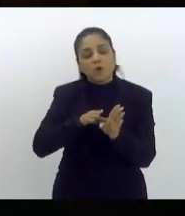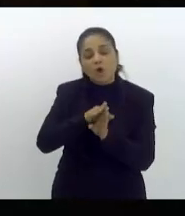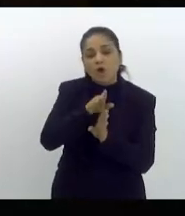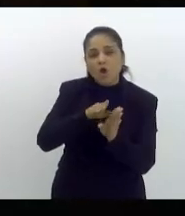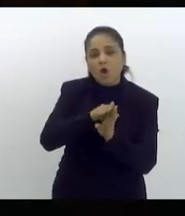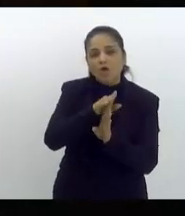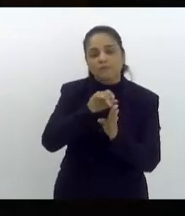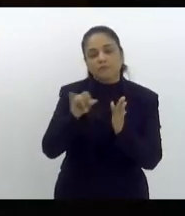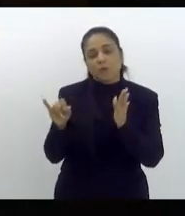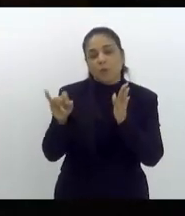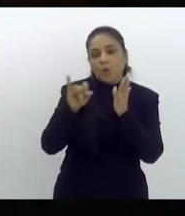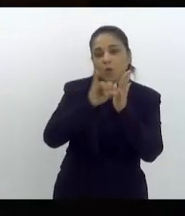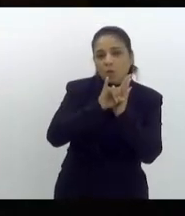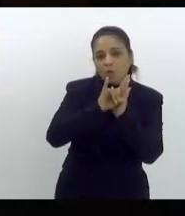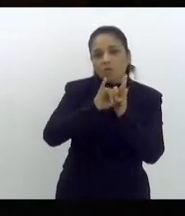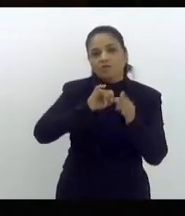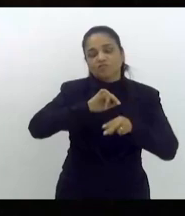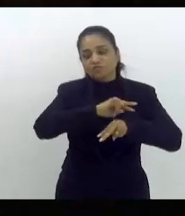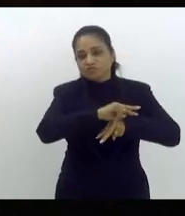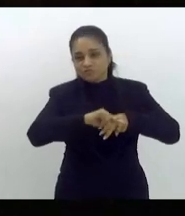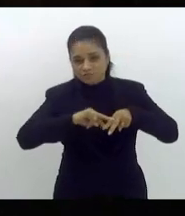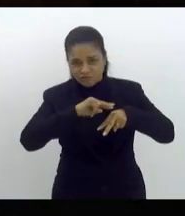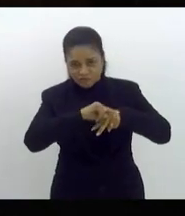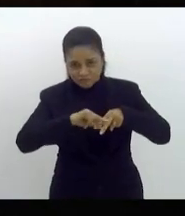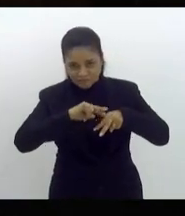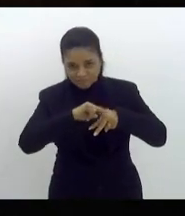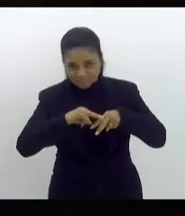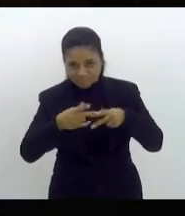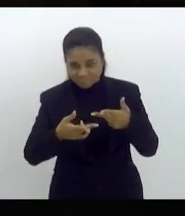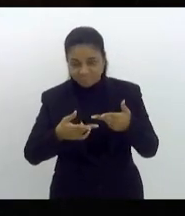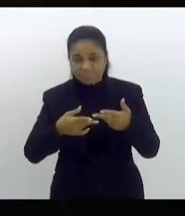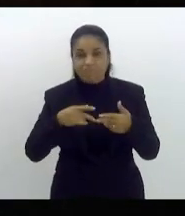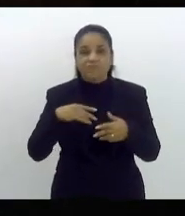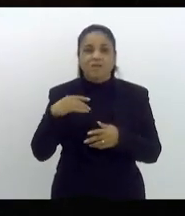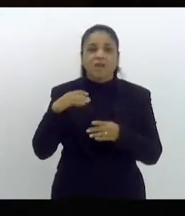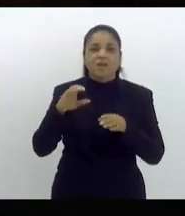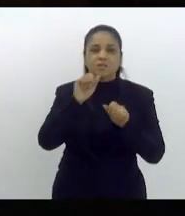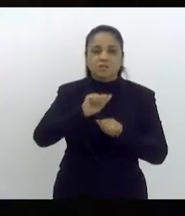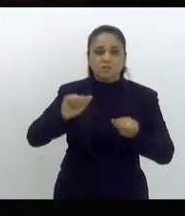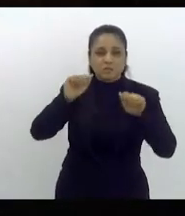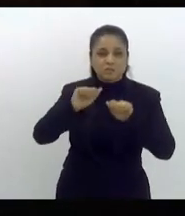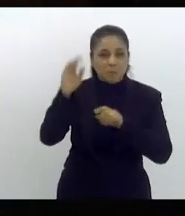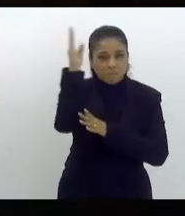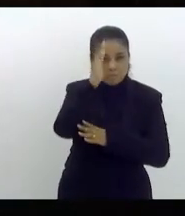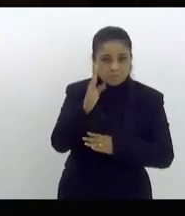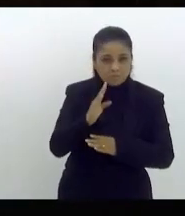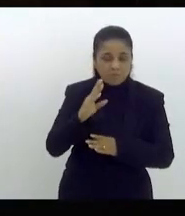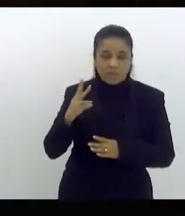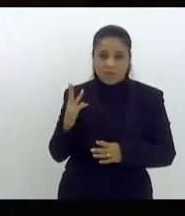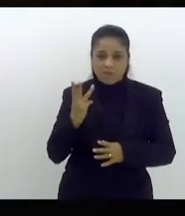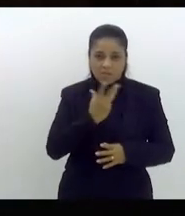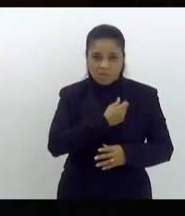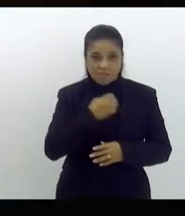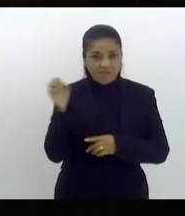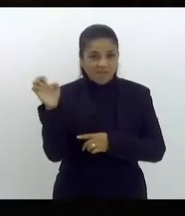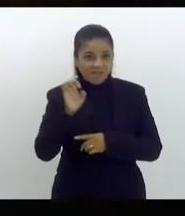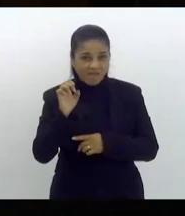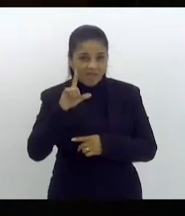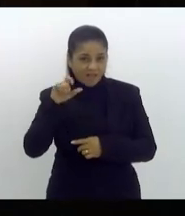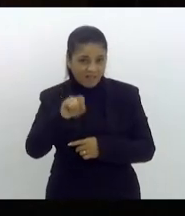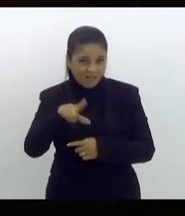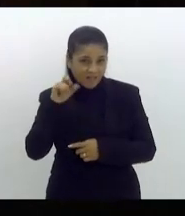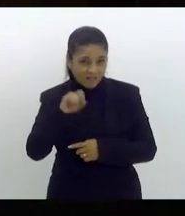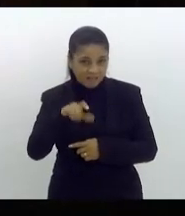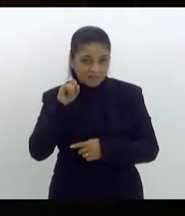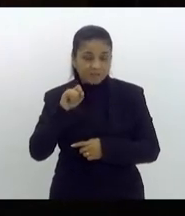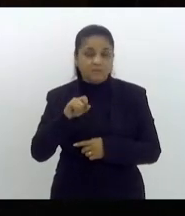sua identidade de gênero a Associação Brasileira de gays lésbicas e transgêneros aponta que 25% das